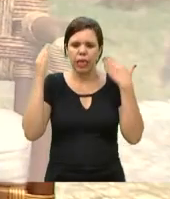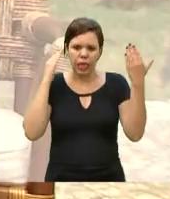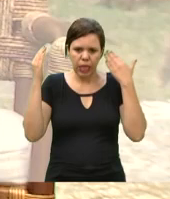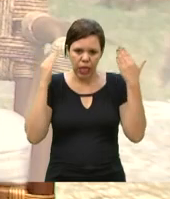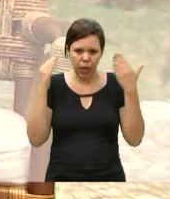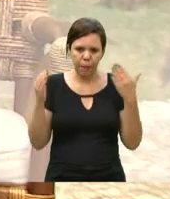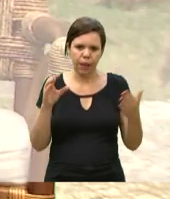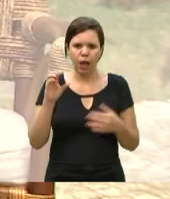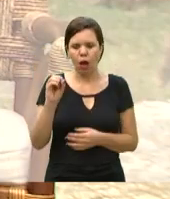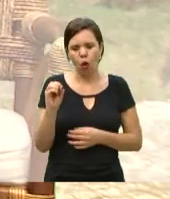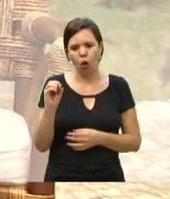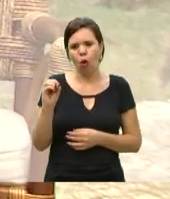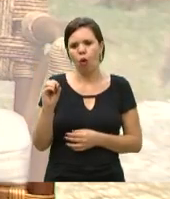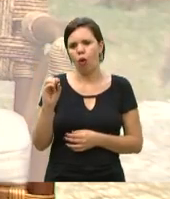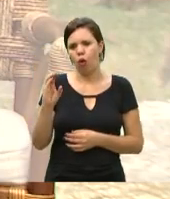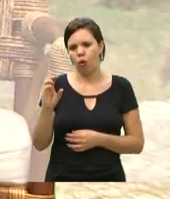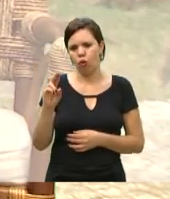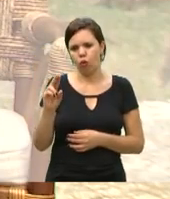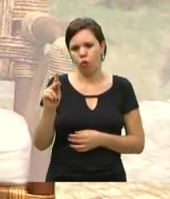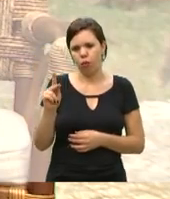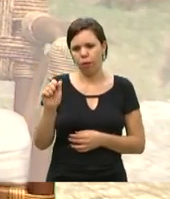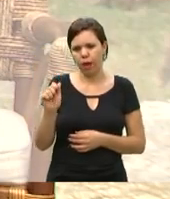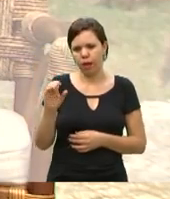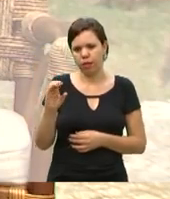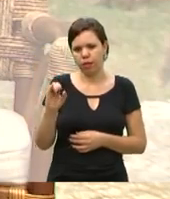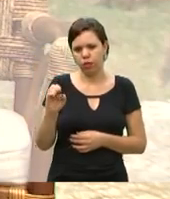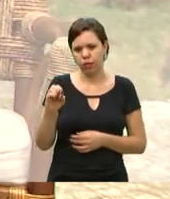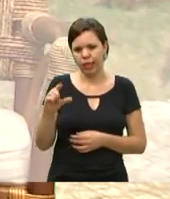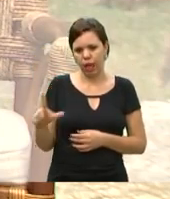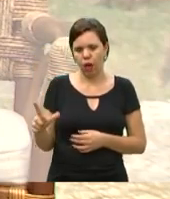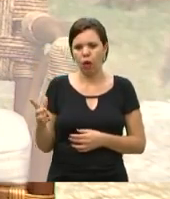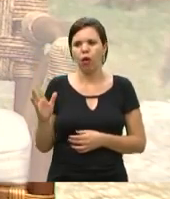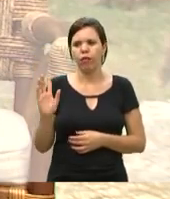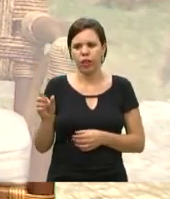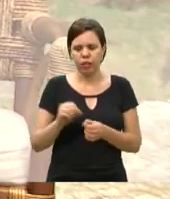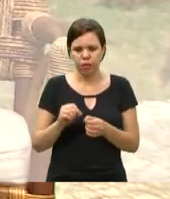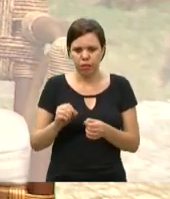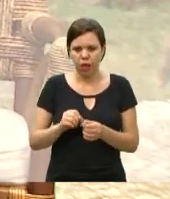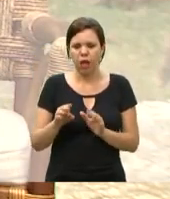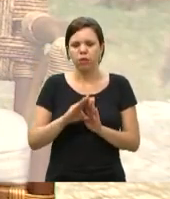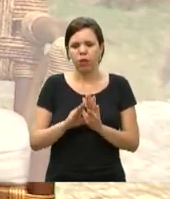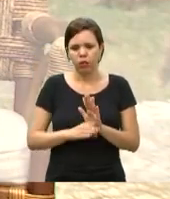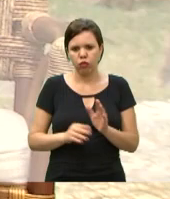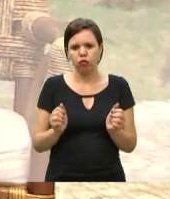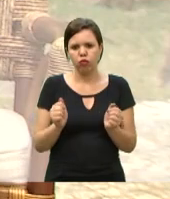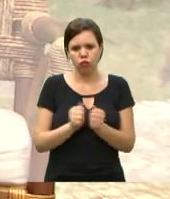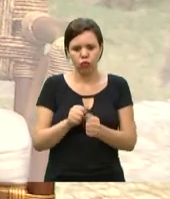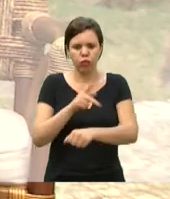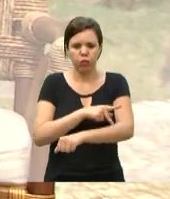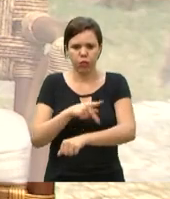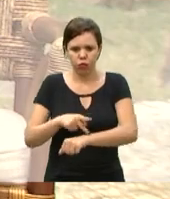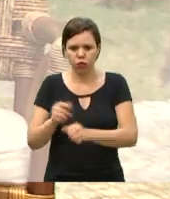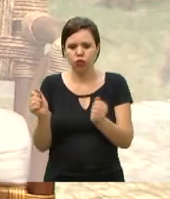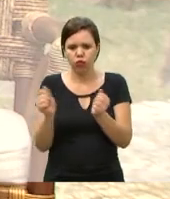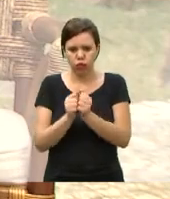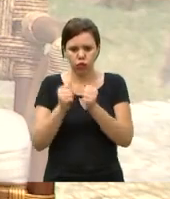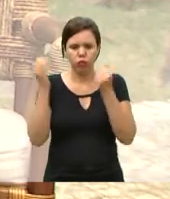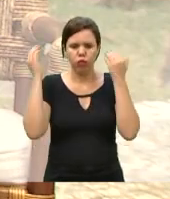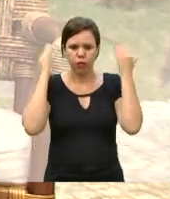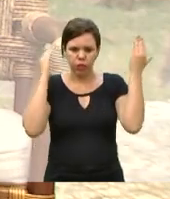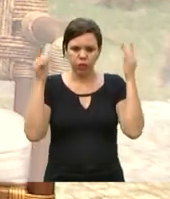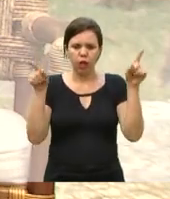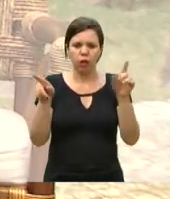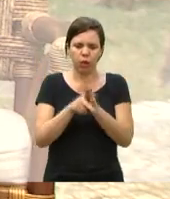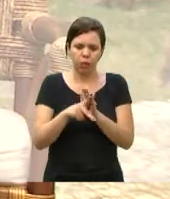ocupacional fazia parte de um programa junto com uma pedagoga, junto com uma psicóloga, né, e a